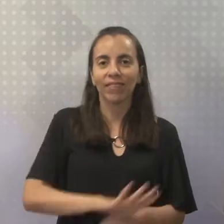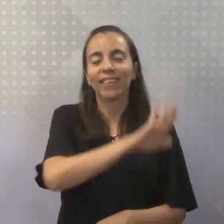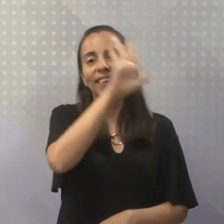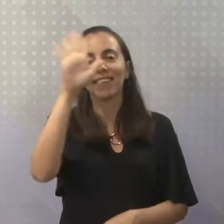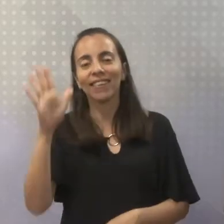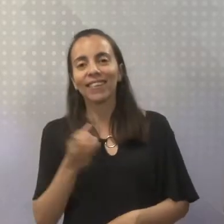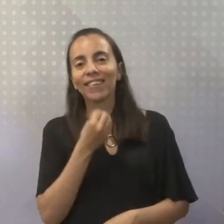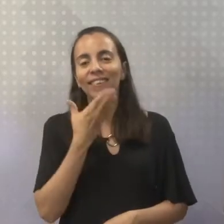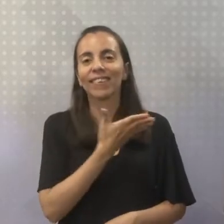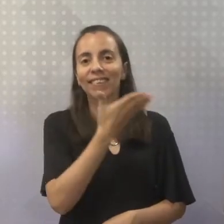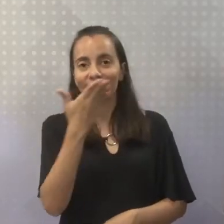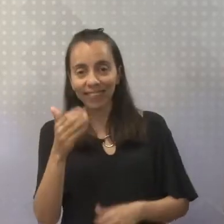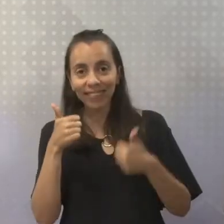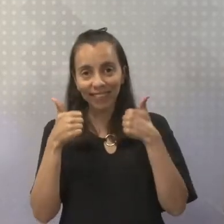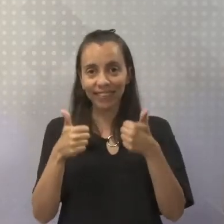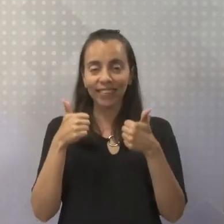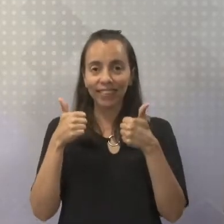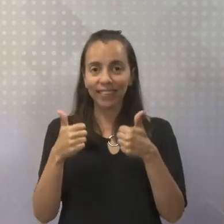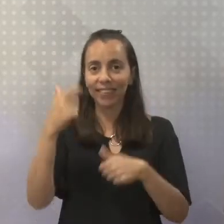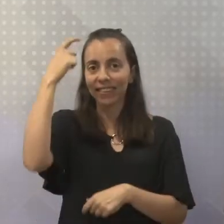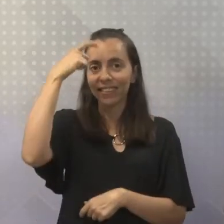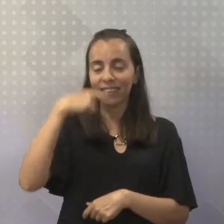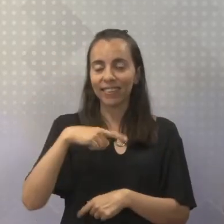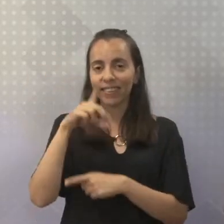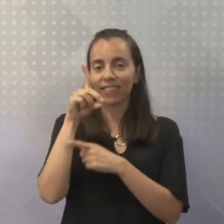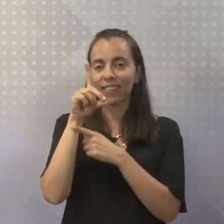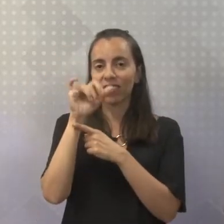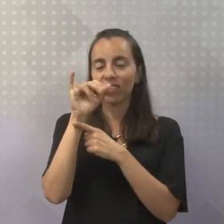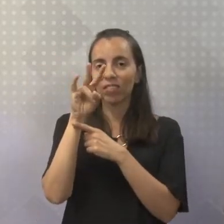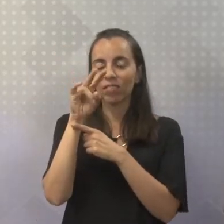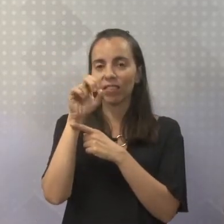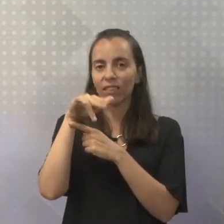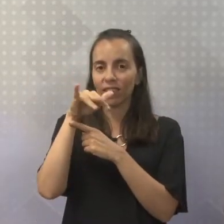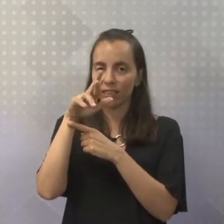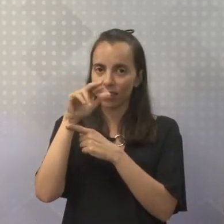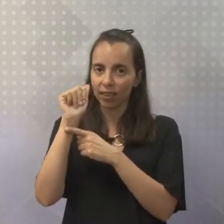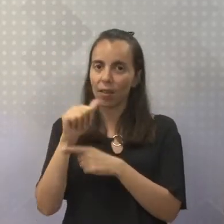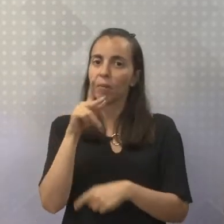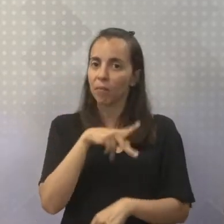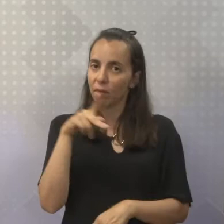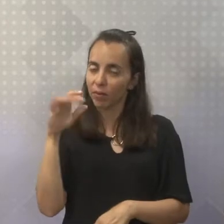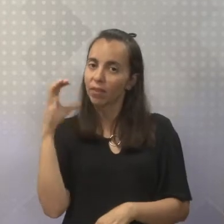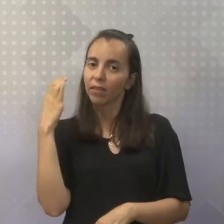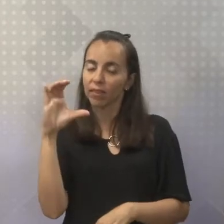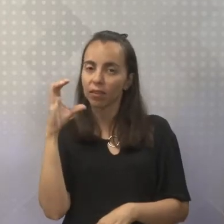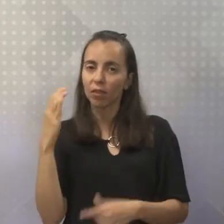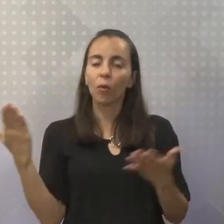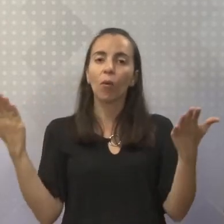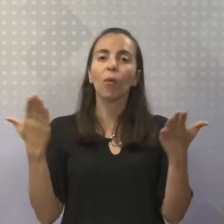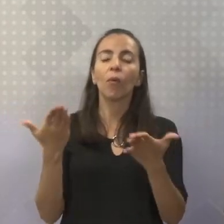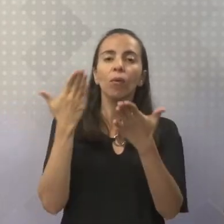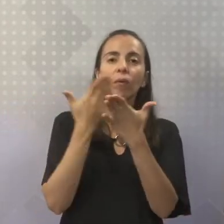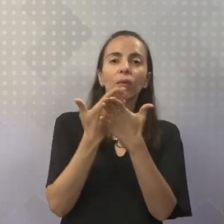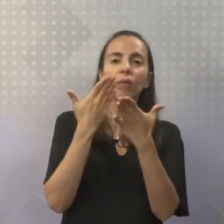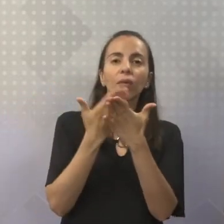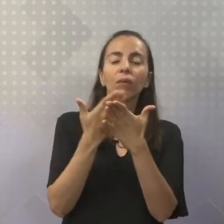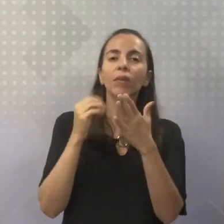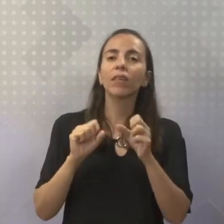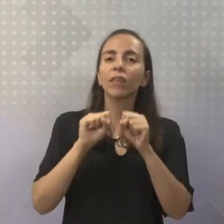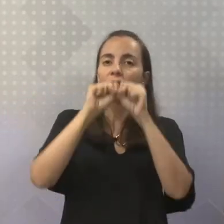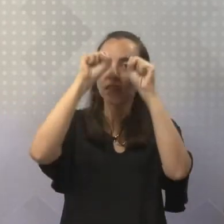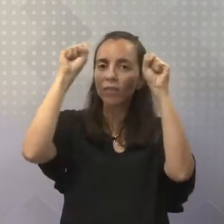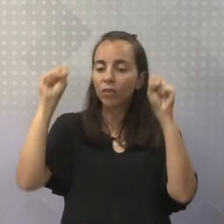Olá, como vocês estão? Meu nome é Divanira Leal, sou professora de ciências e hoje nossa aula vai ser sobre o